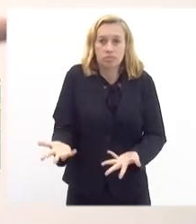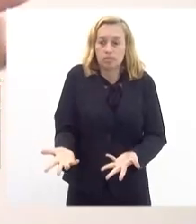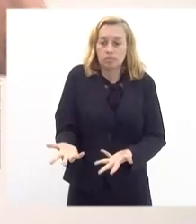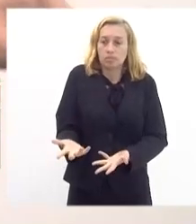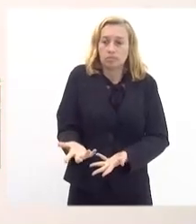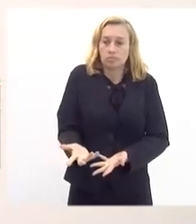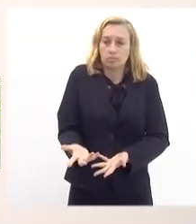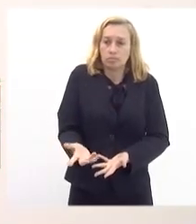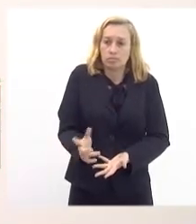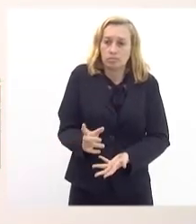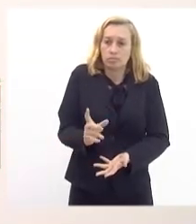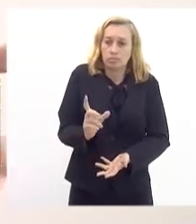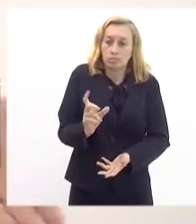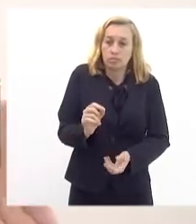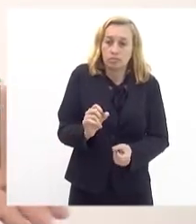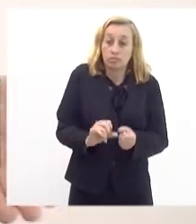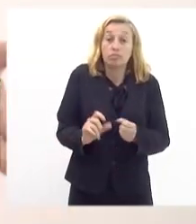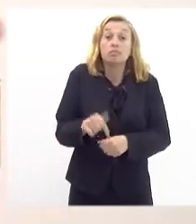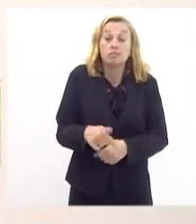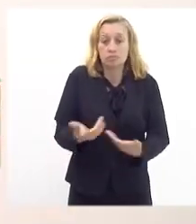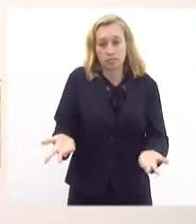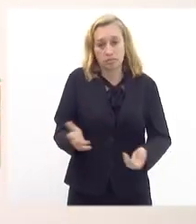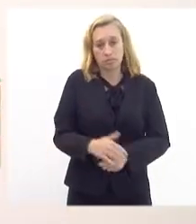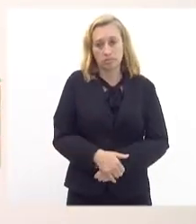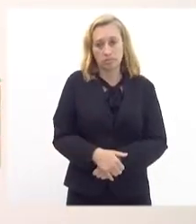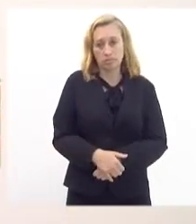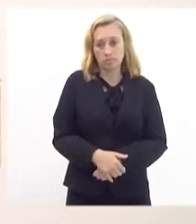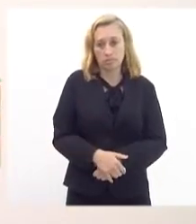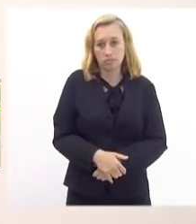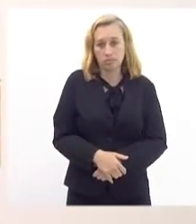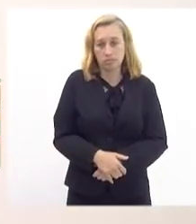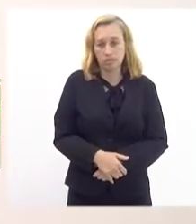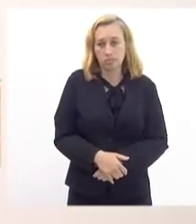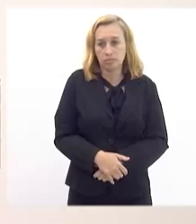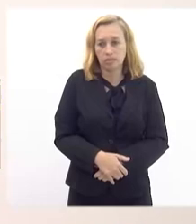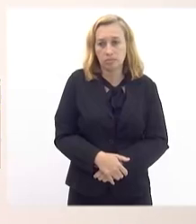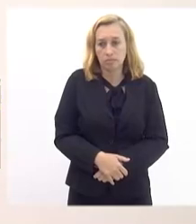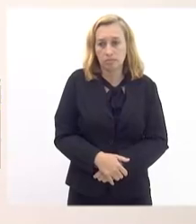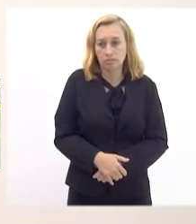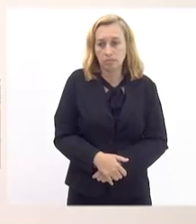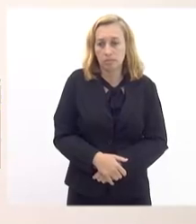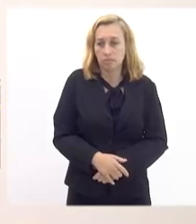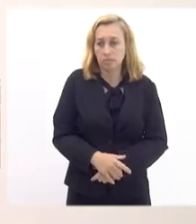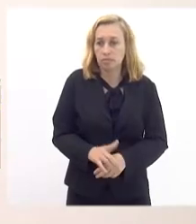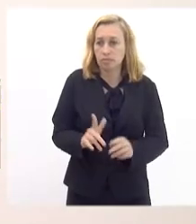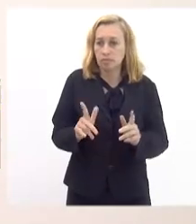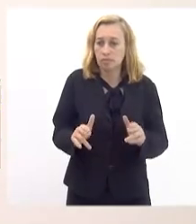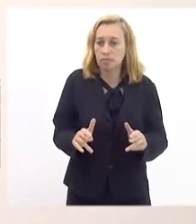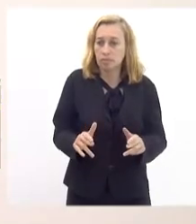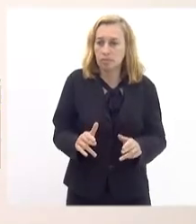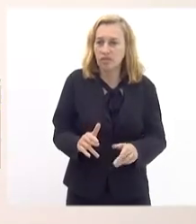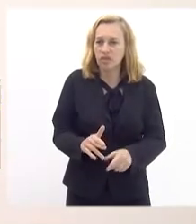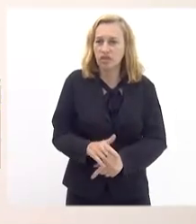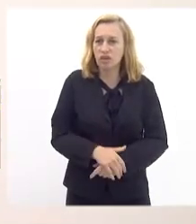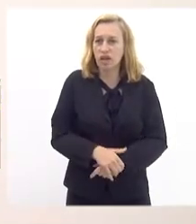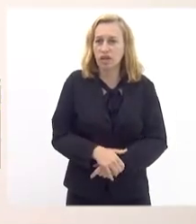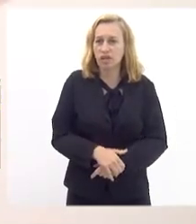faz aqui tem um do que que nós estamos fazendo aqui inclusive né É como se como médicos a